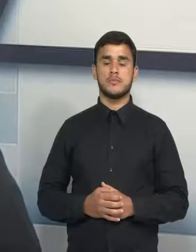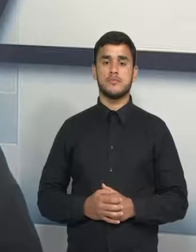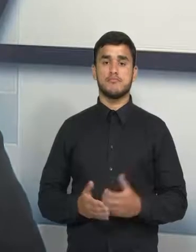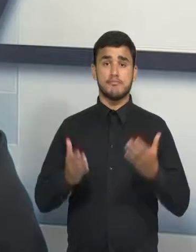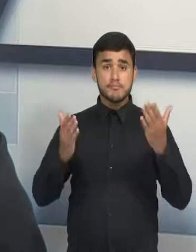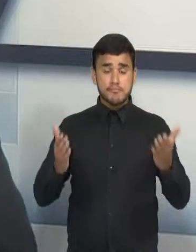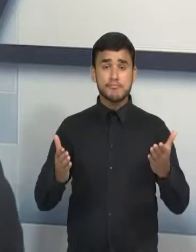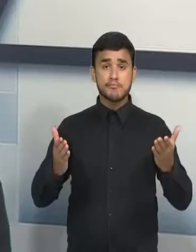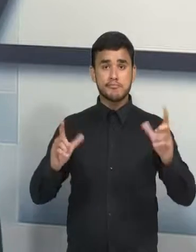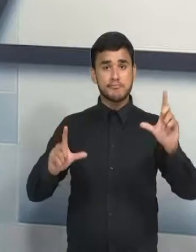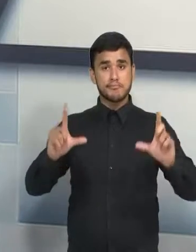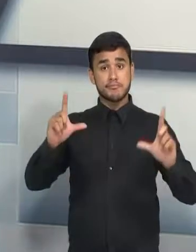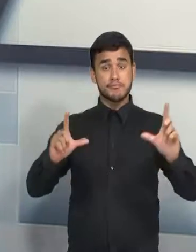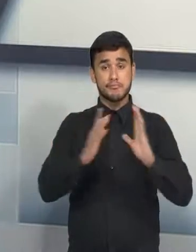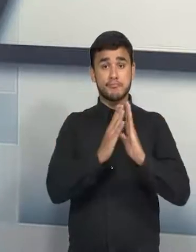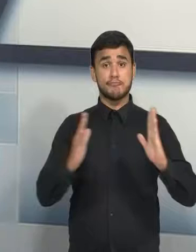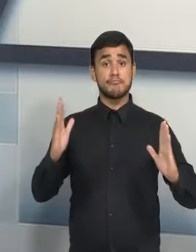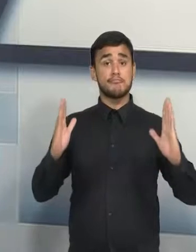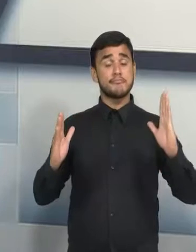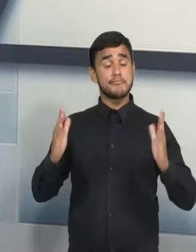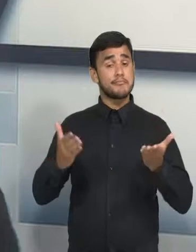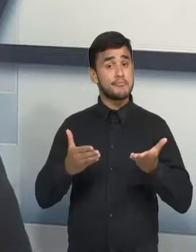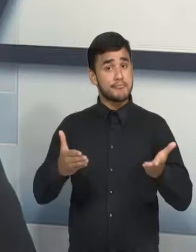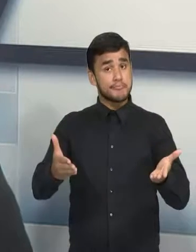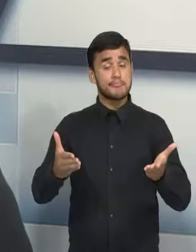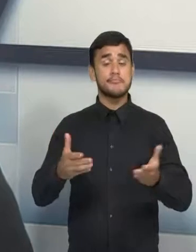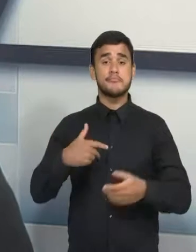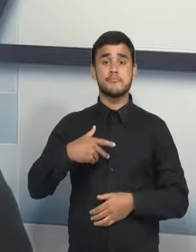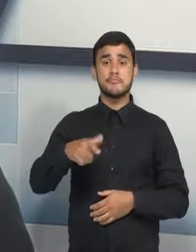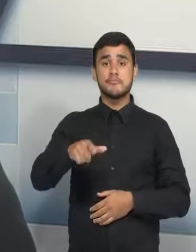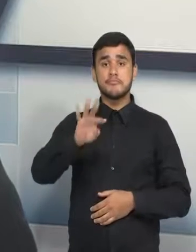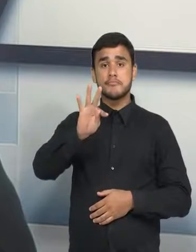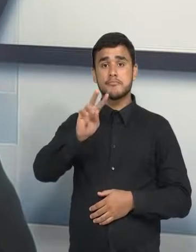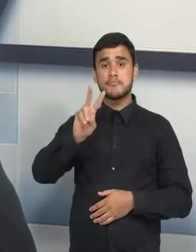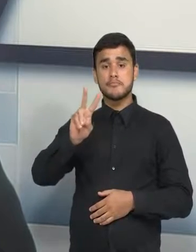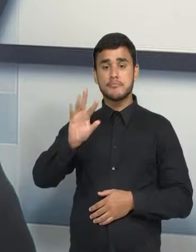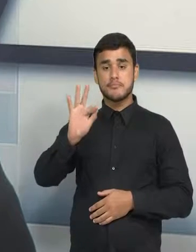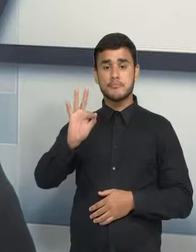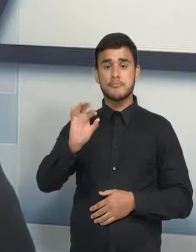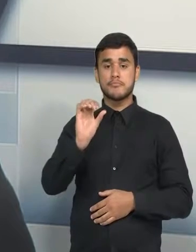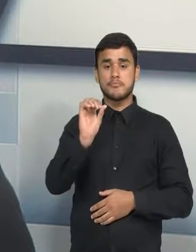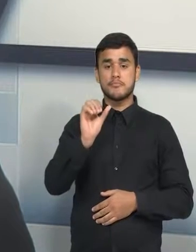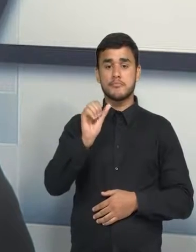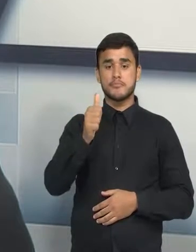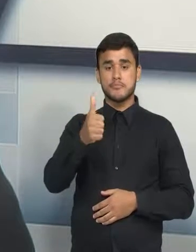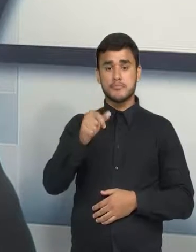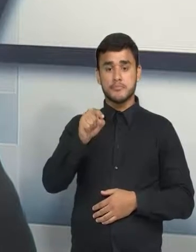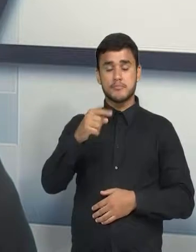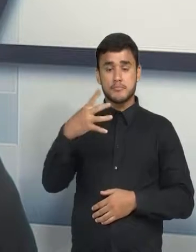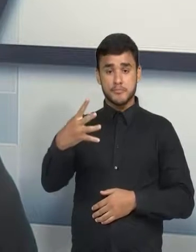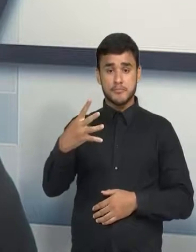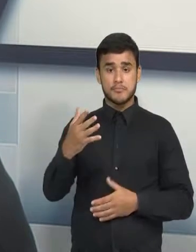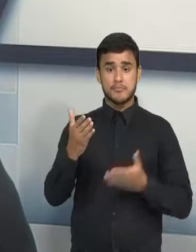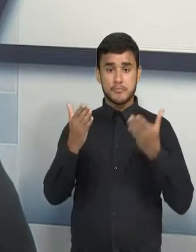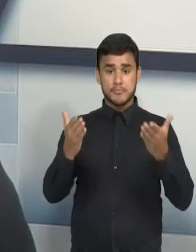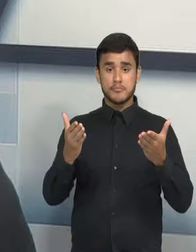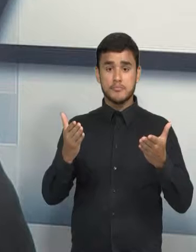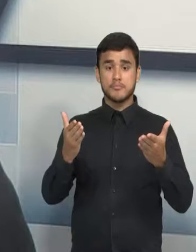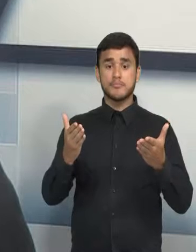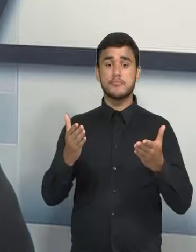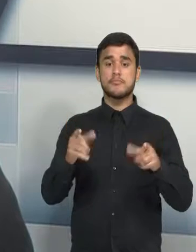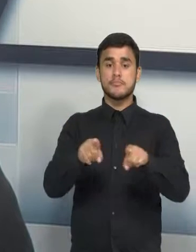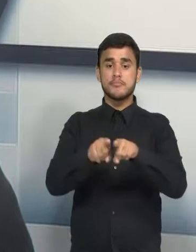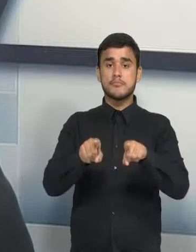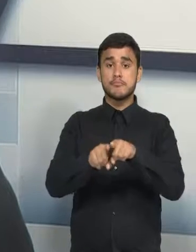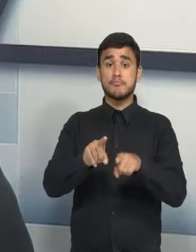Estamos de volta com o segundo bloco do nosso programa Pela Ordem na sua TV Fortaleza, canal 61.4, na sua